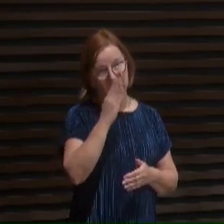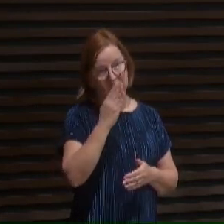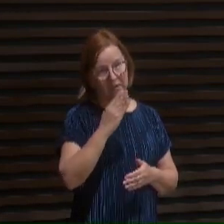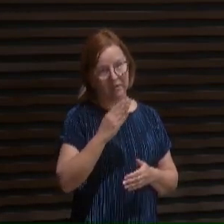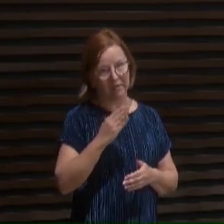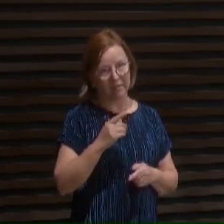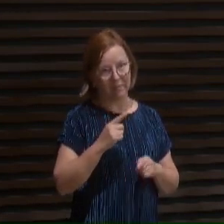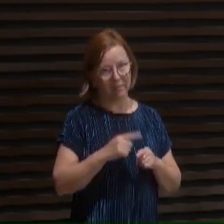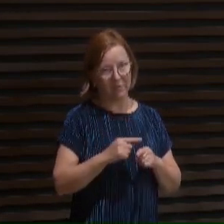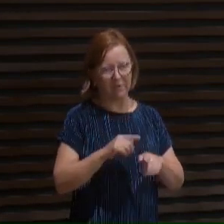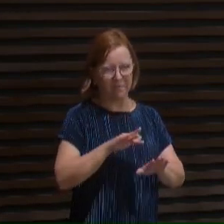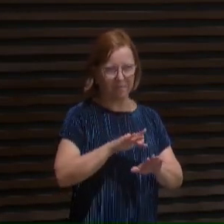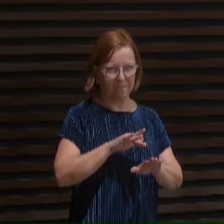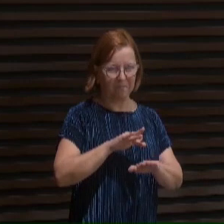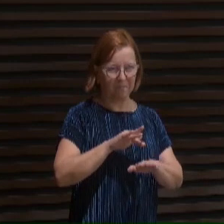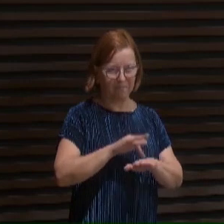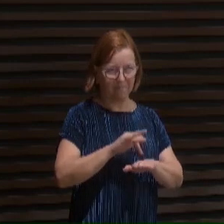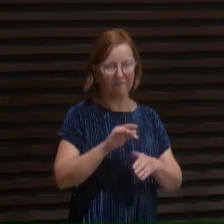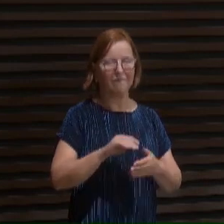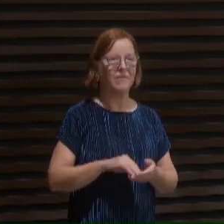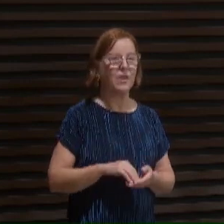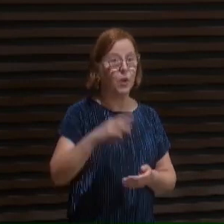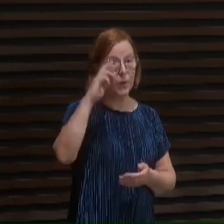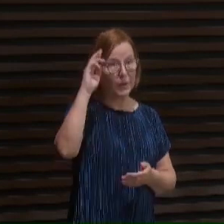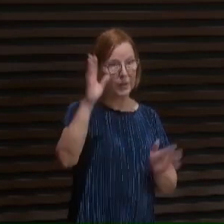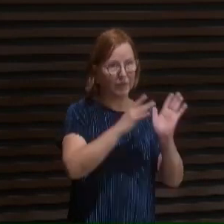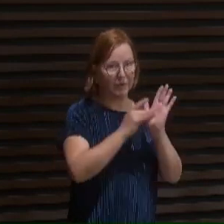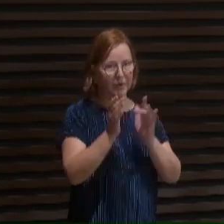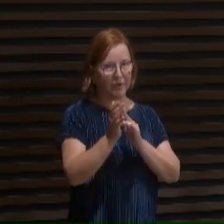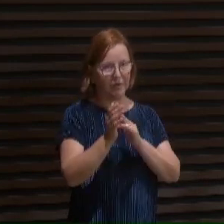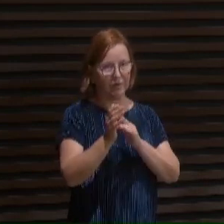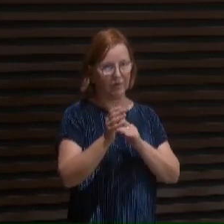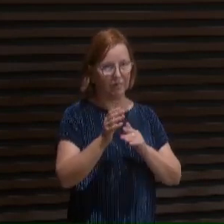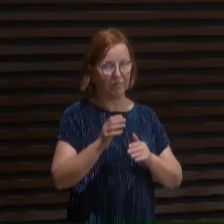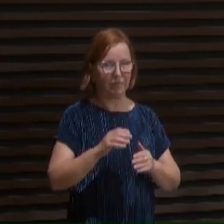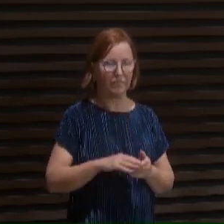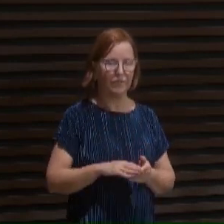muito sutis. O Senhor Jesus, ele, no sermão